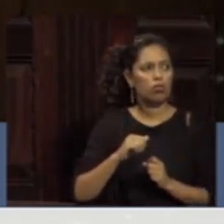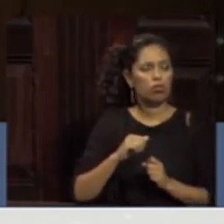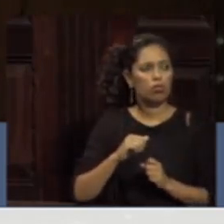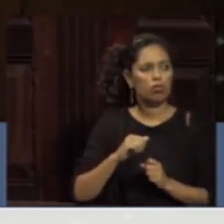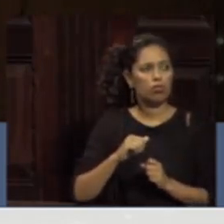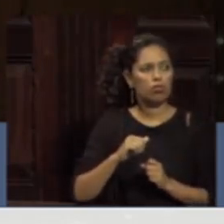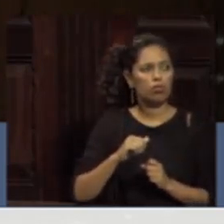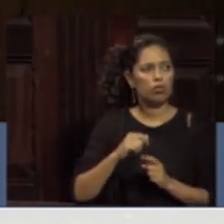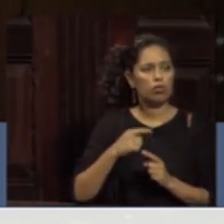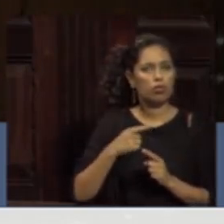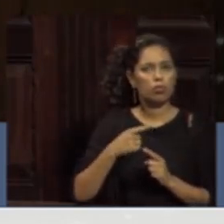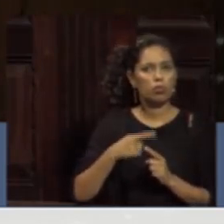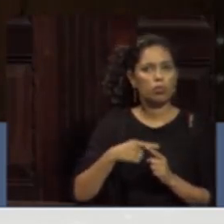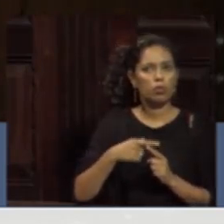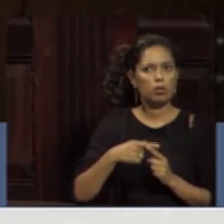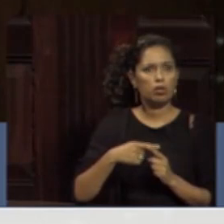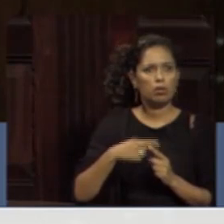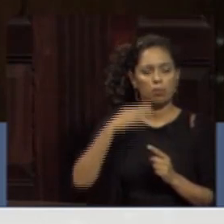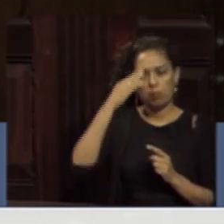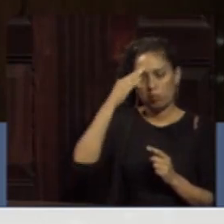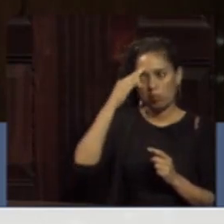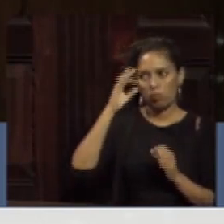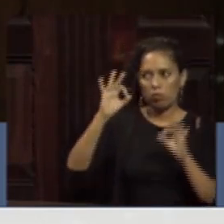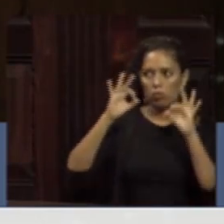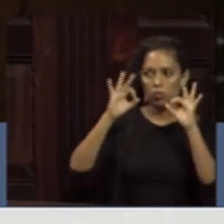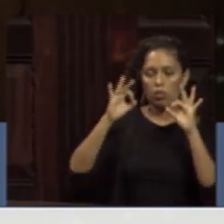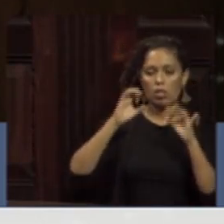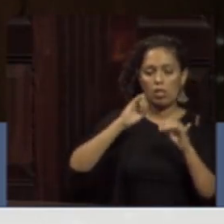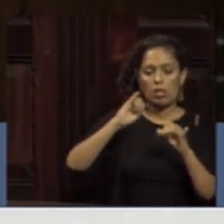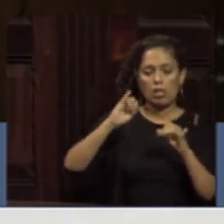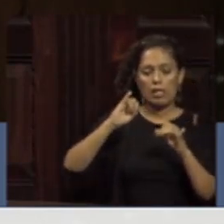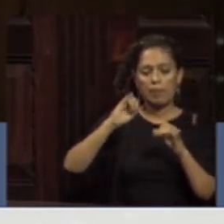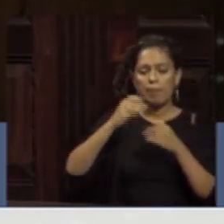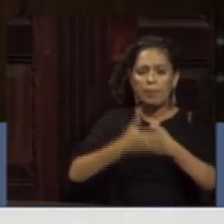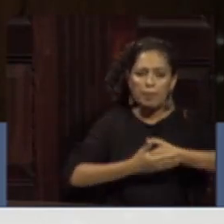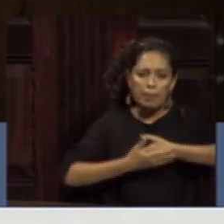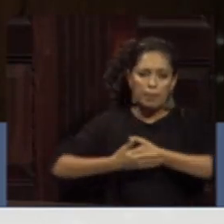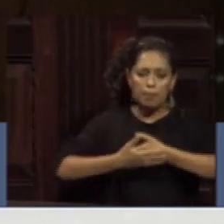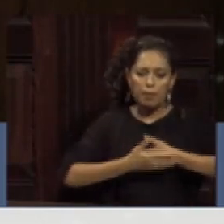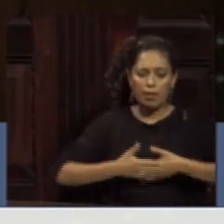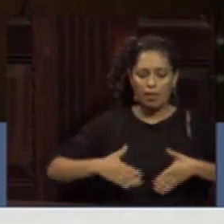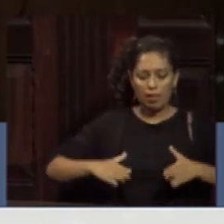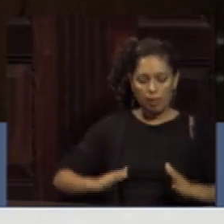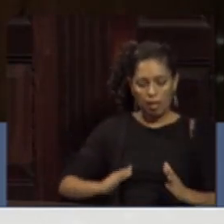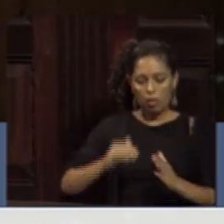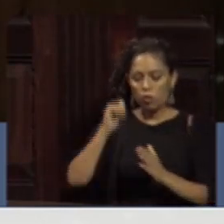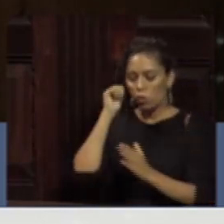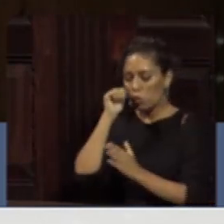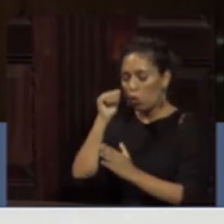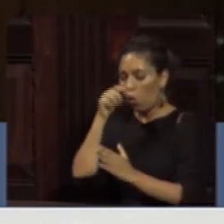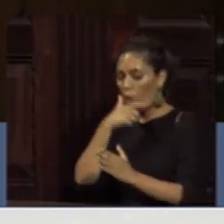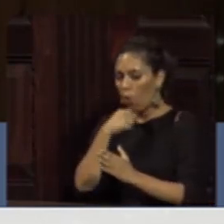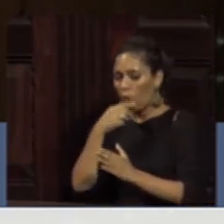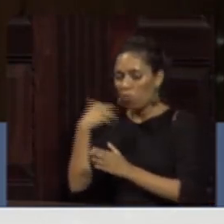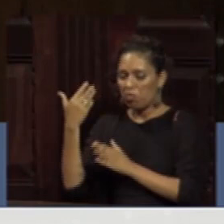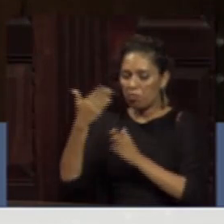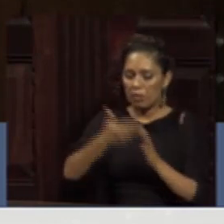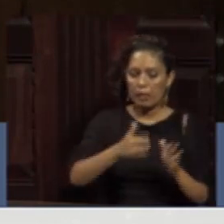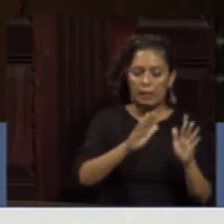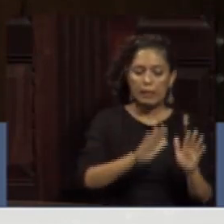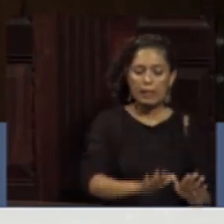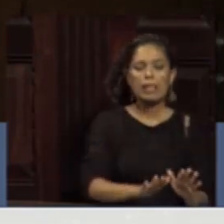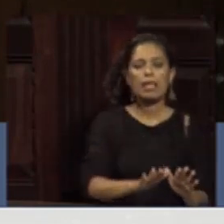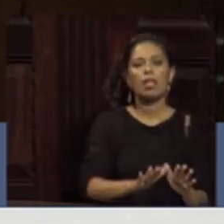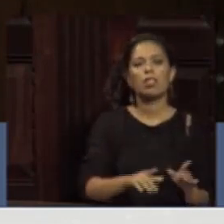especialmente nas primeiras semanas, né, de nascimento do filho, o homem possa estar mais presente, já desde esse